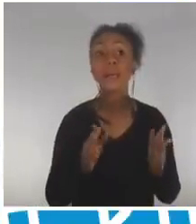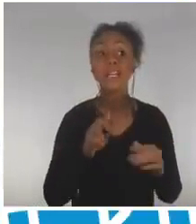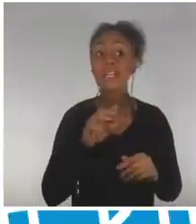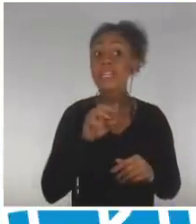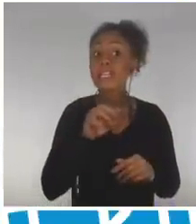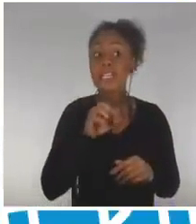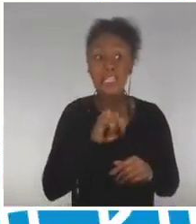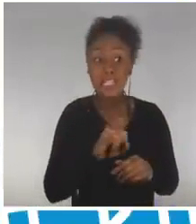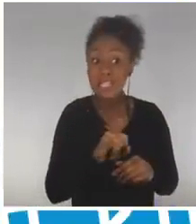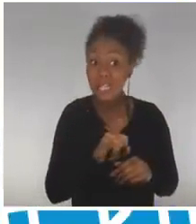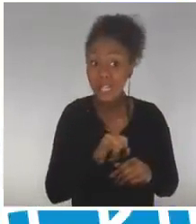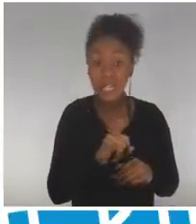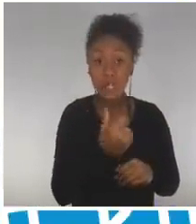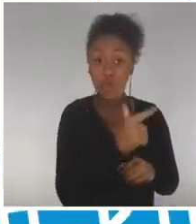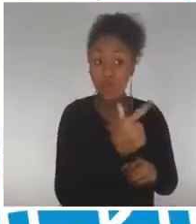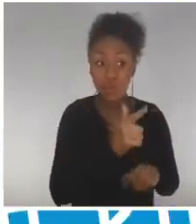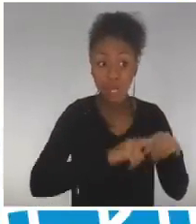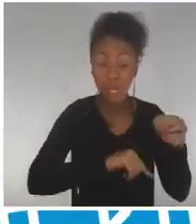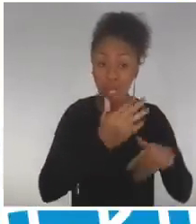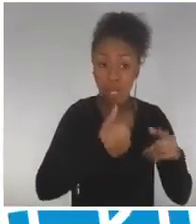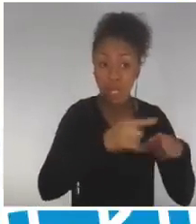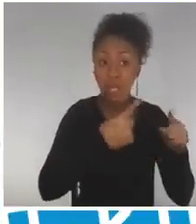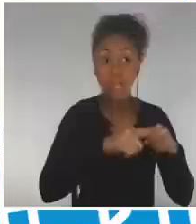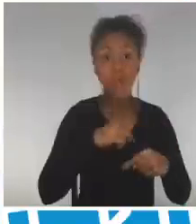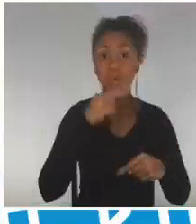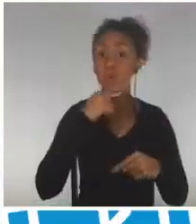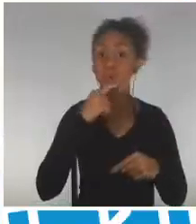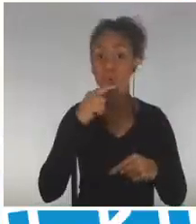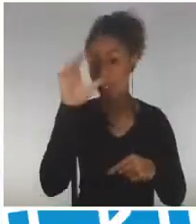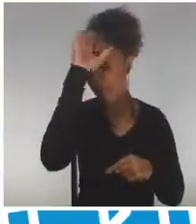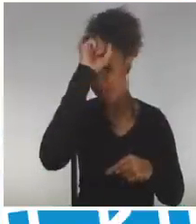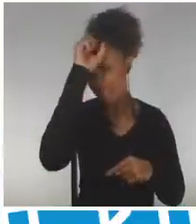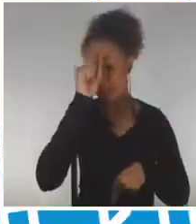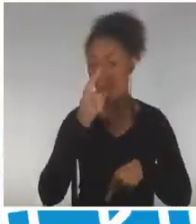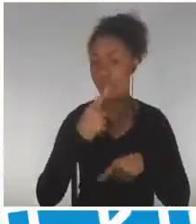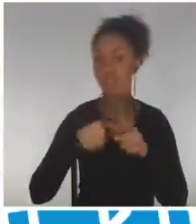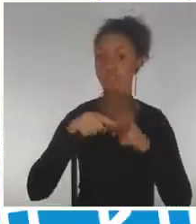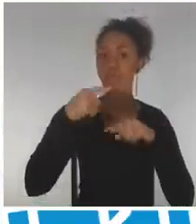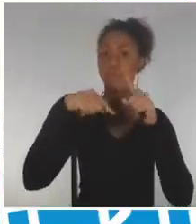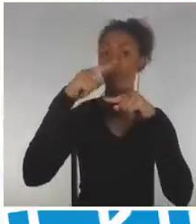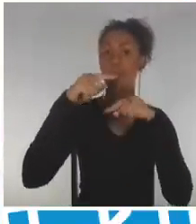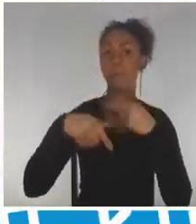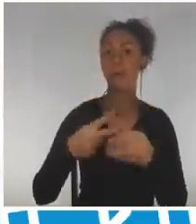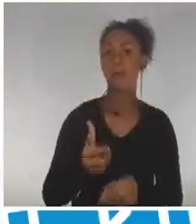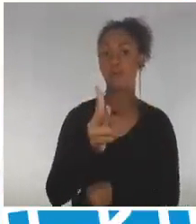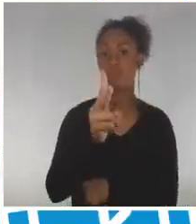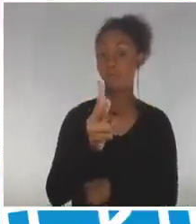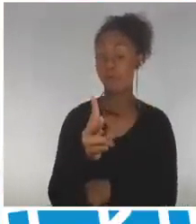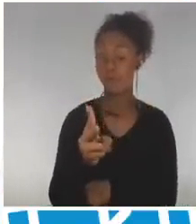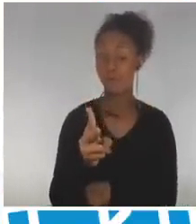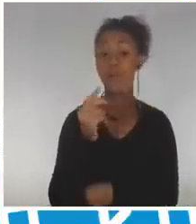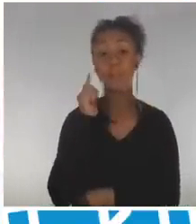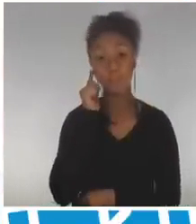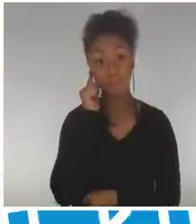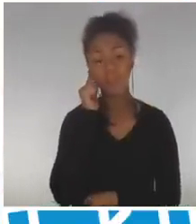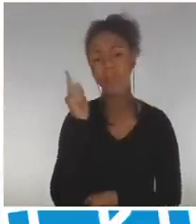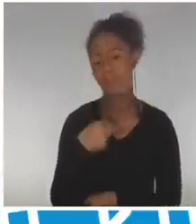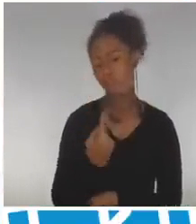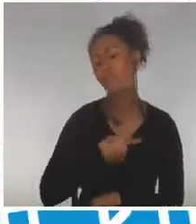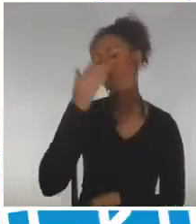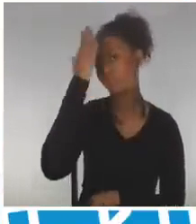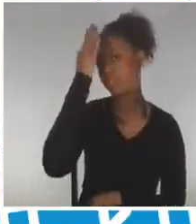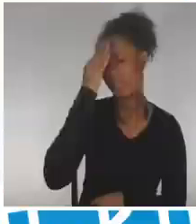consegue prosseguir no seu processo de aprendizagem, na sua trajetória. Nós sabemos que hoje a BNCC foi um